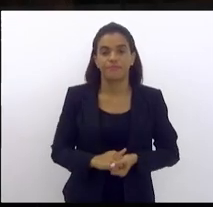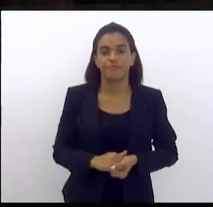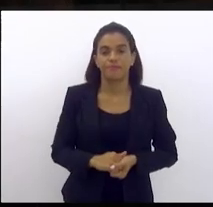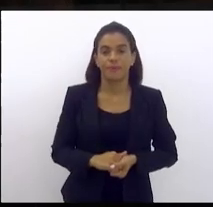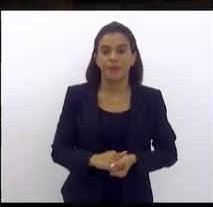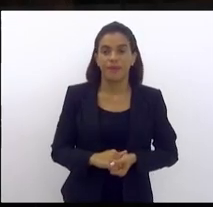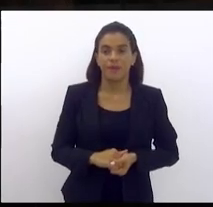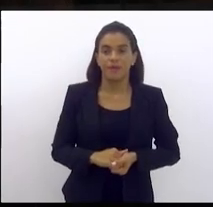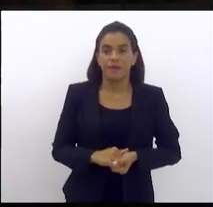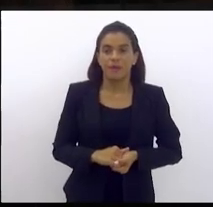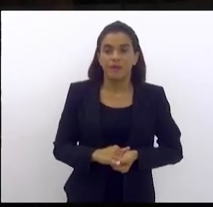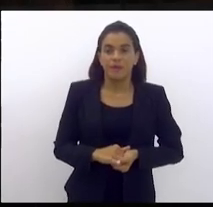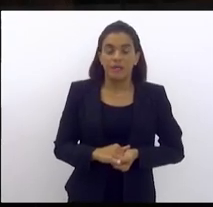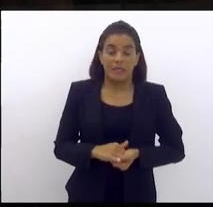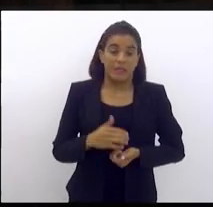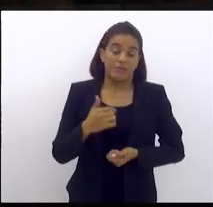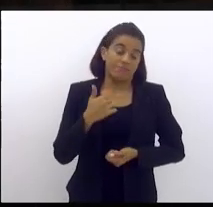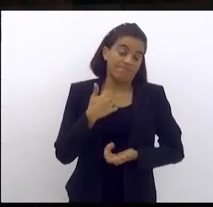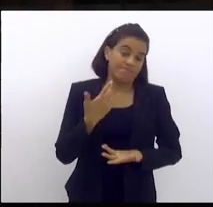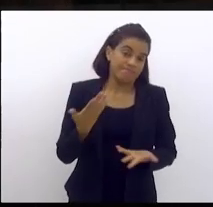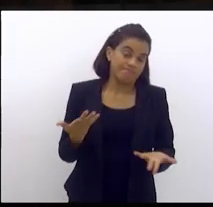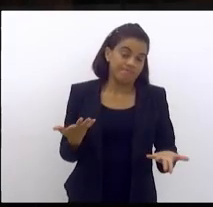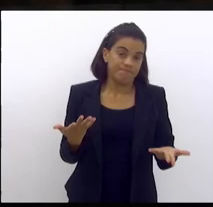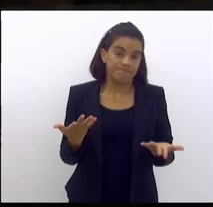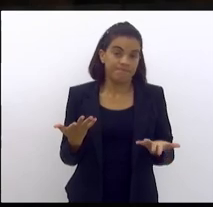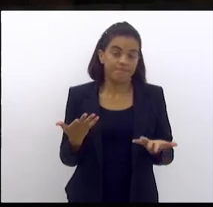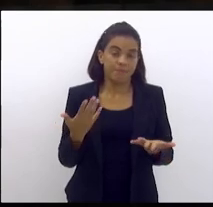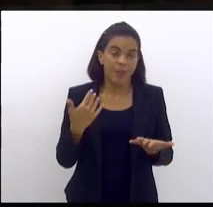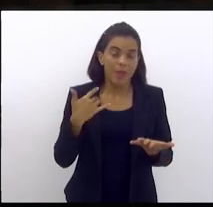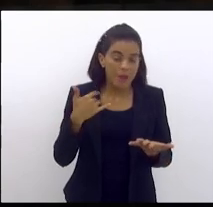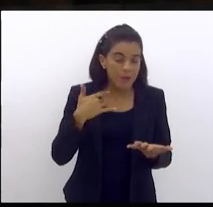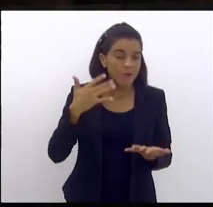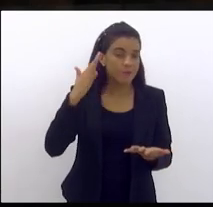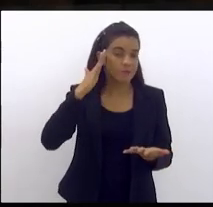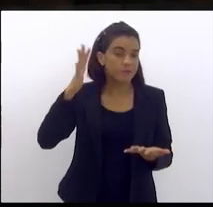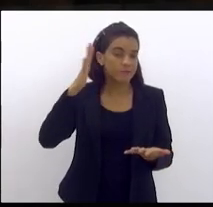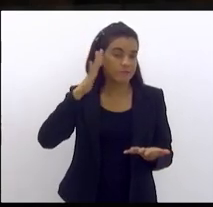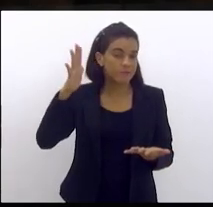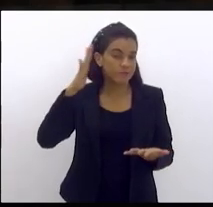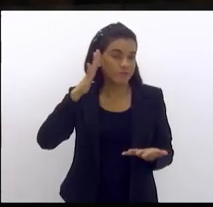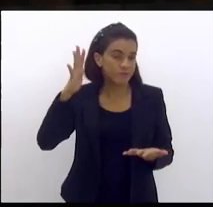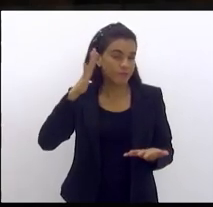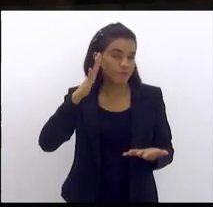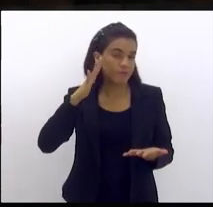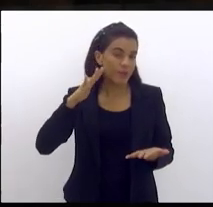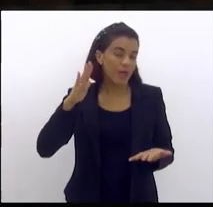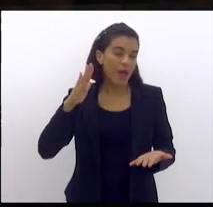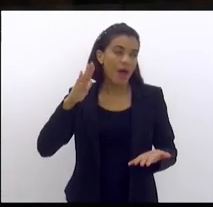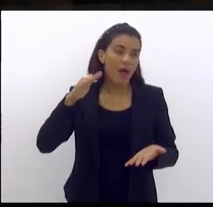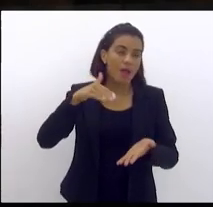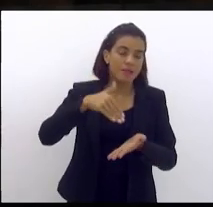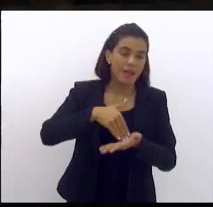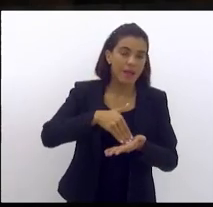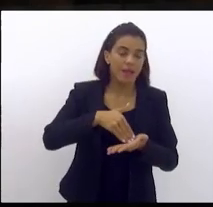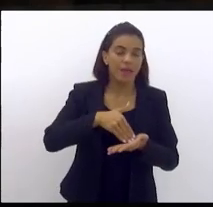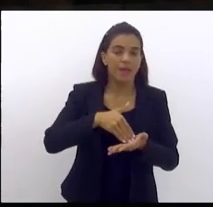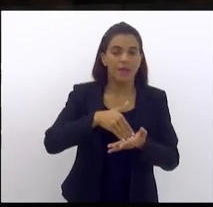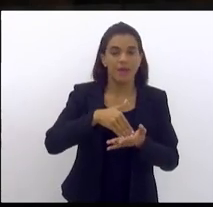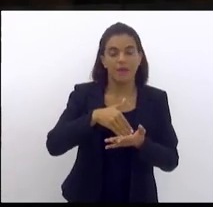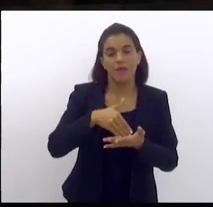promulgada Eu imagino que até o final desse